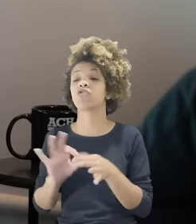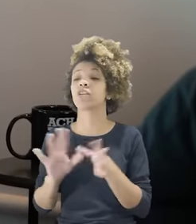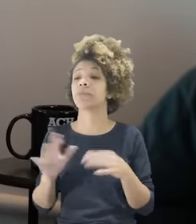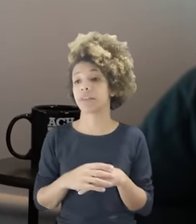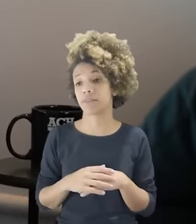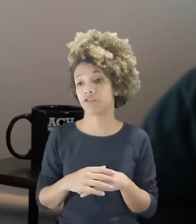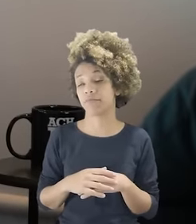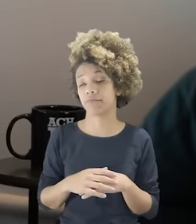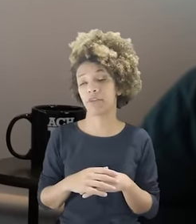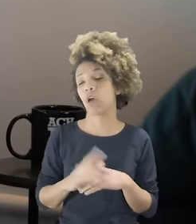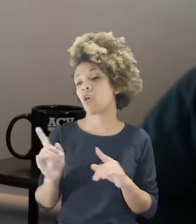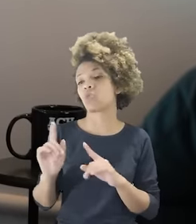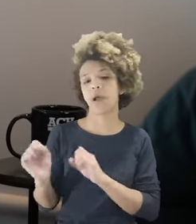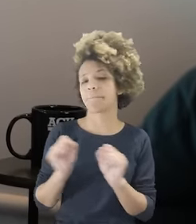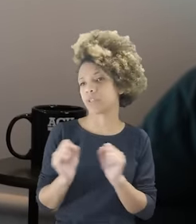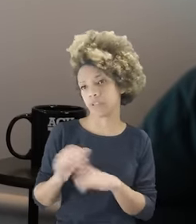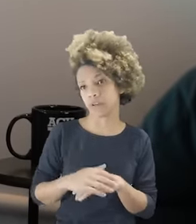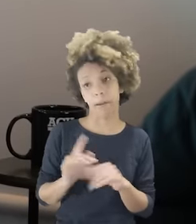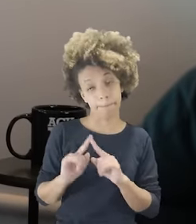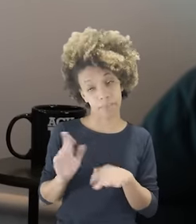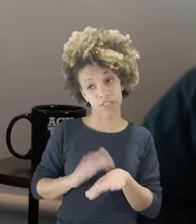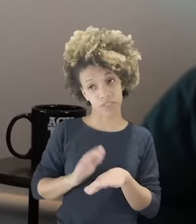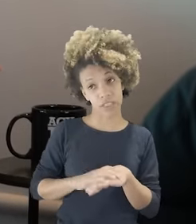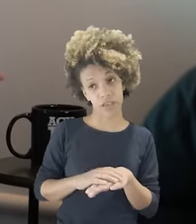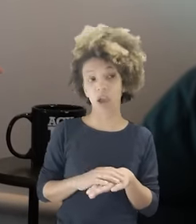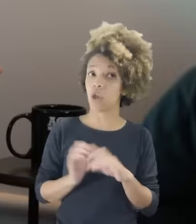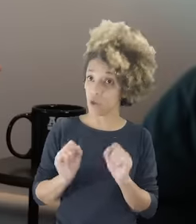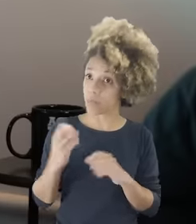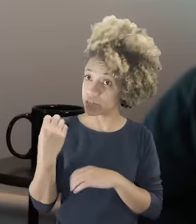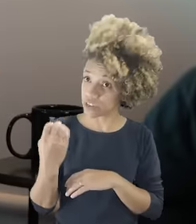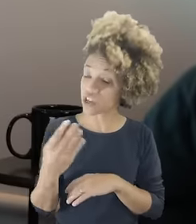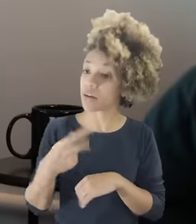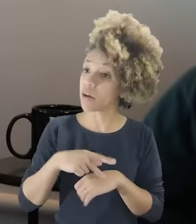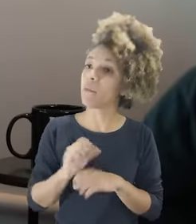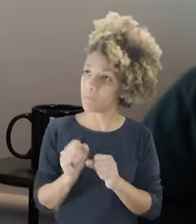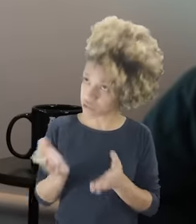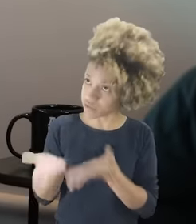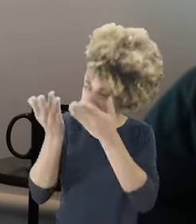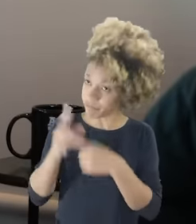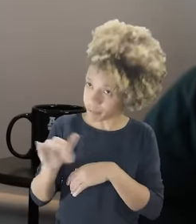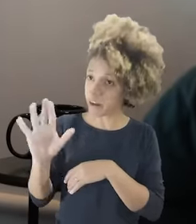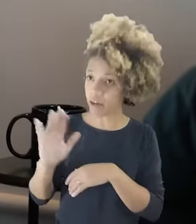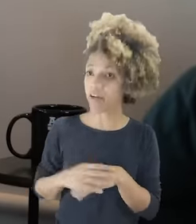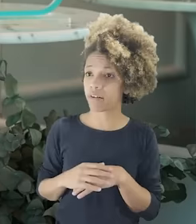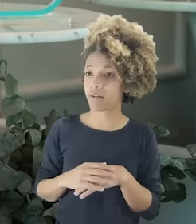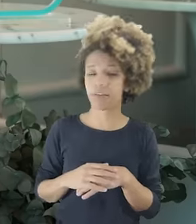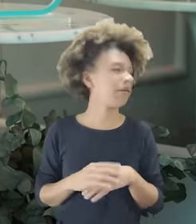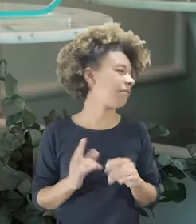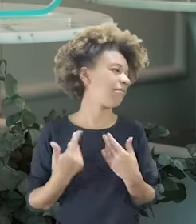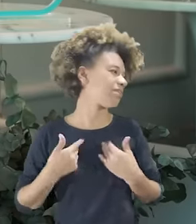a liberdade a liberdade não é poder fazer mas sem fazer Ah eu posso viajar para fora pode vai lá campeão